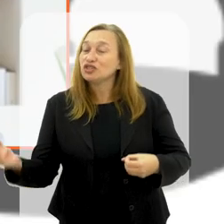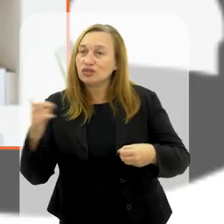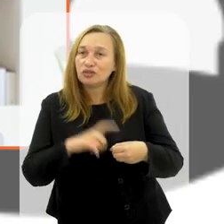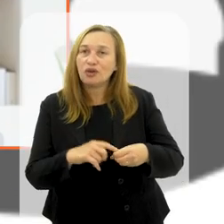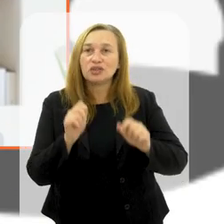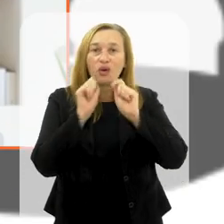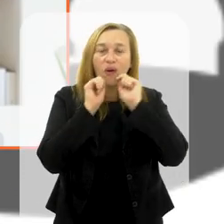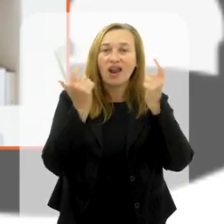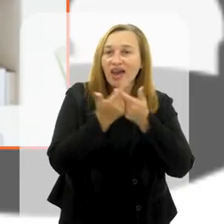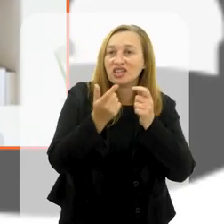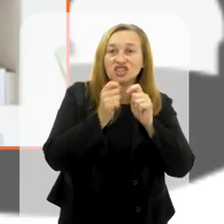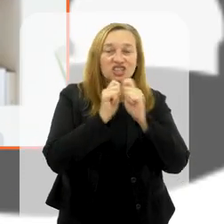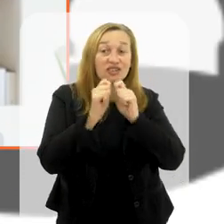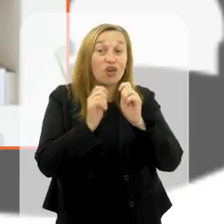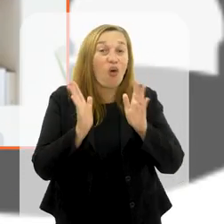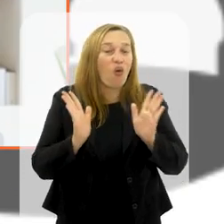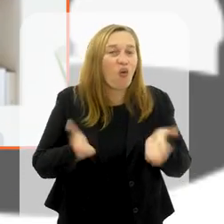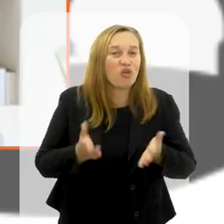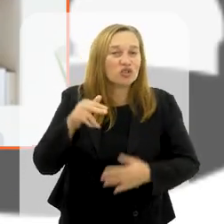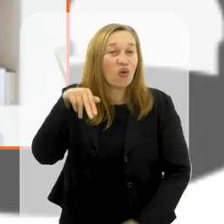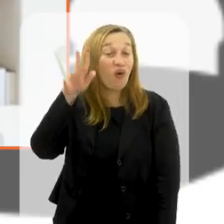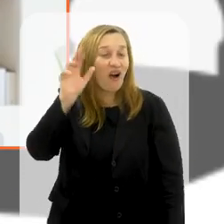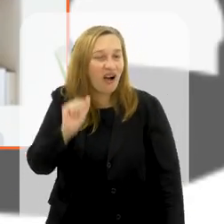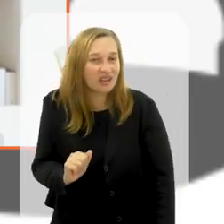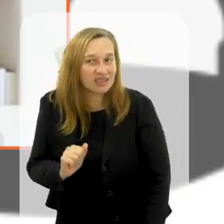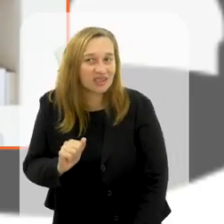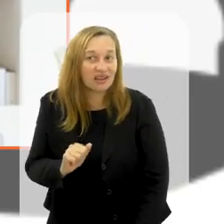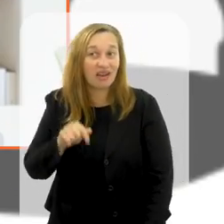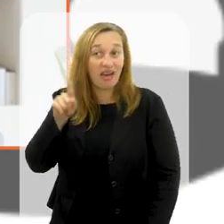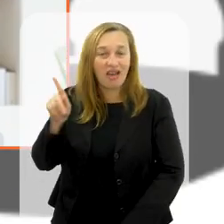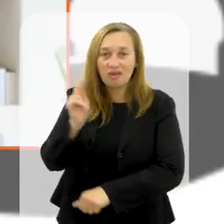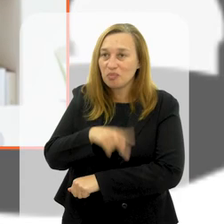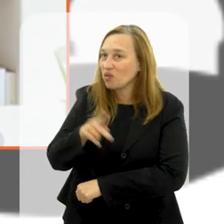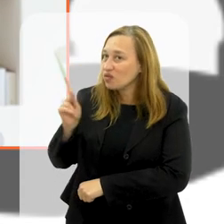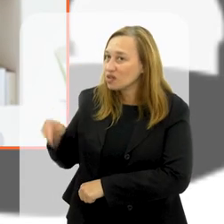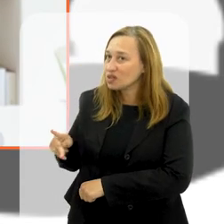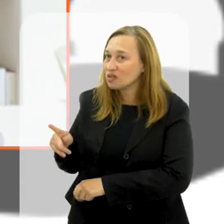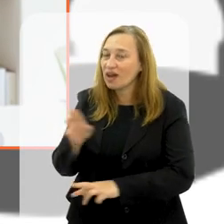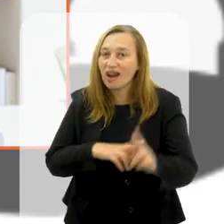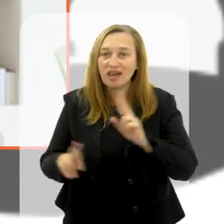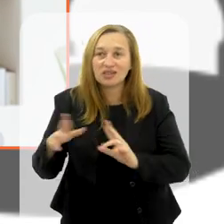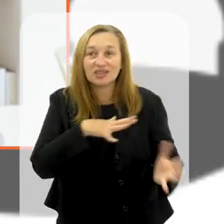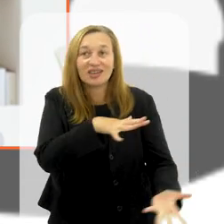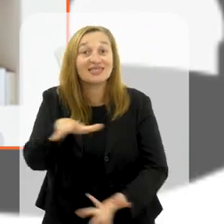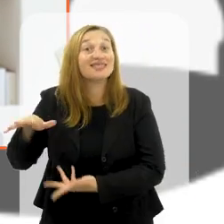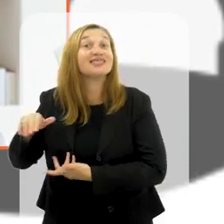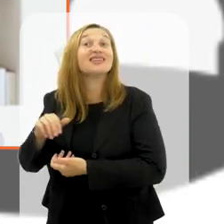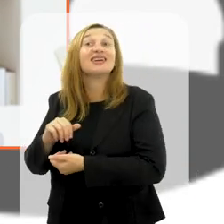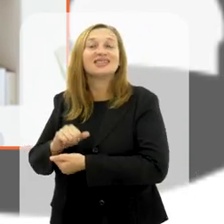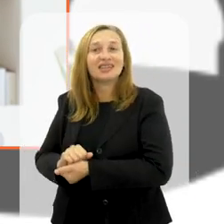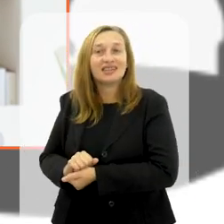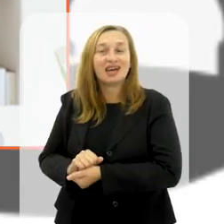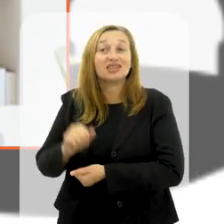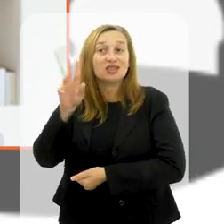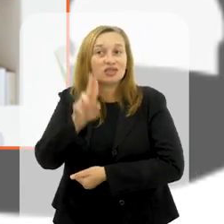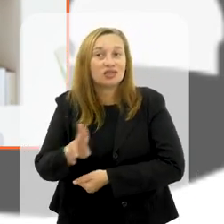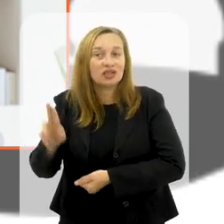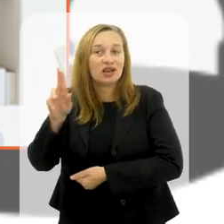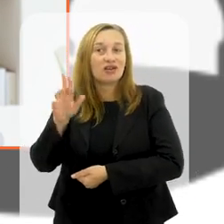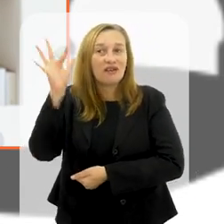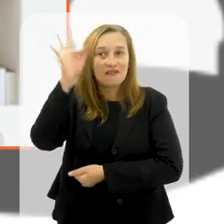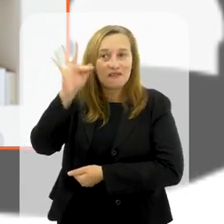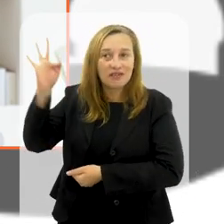De volta com a Alerj, entrevista hoje com Ana Garcia, ela que é professora de Relações Internacionais da